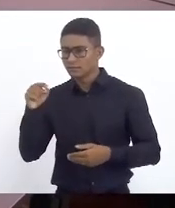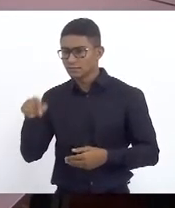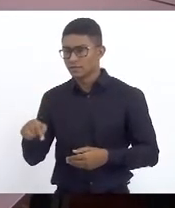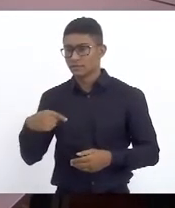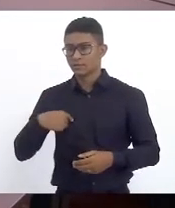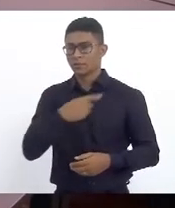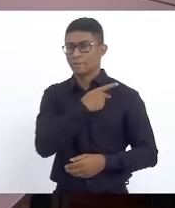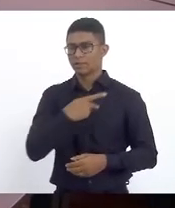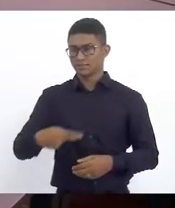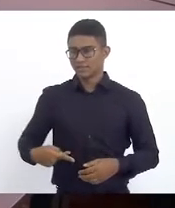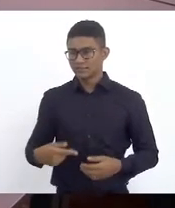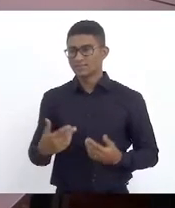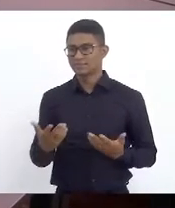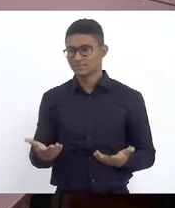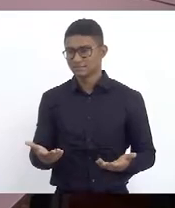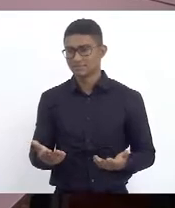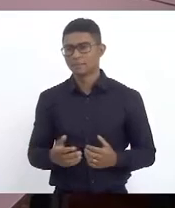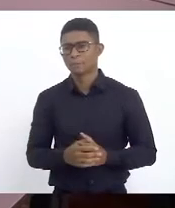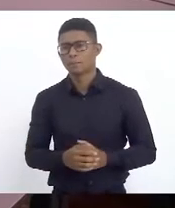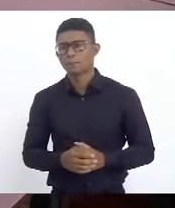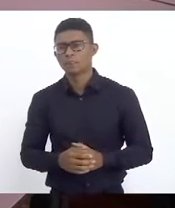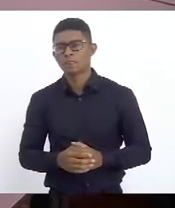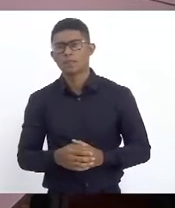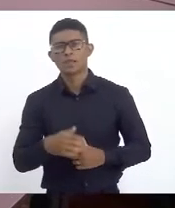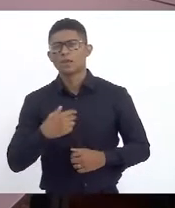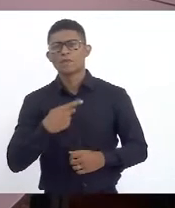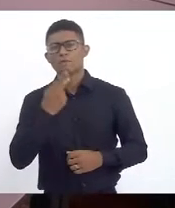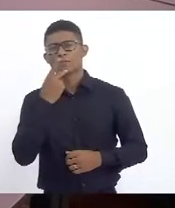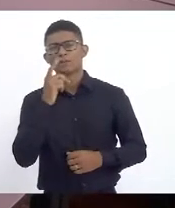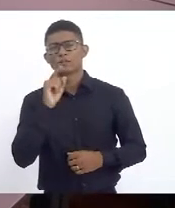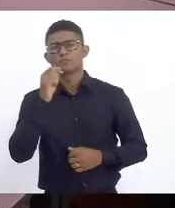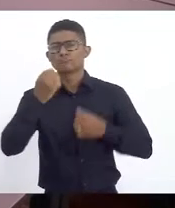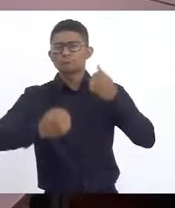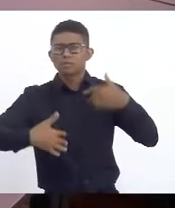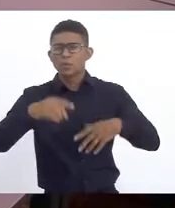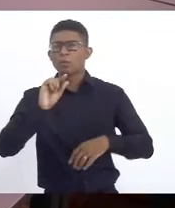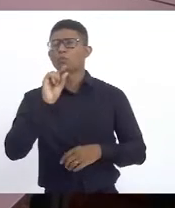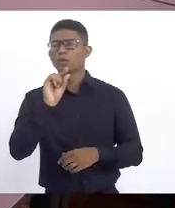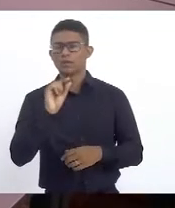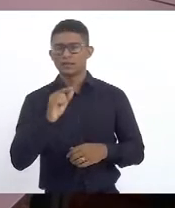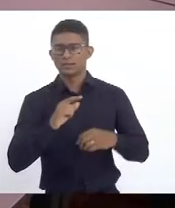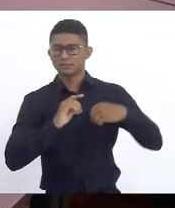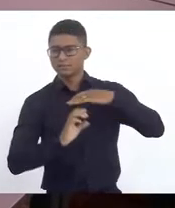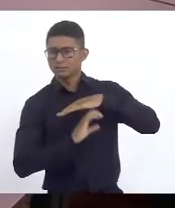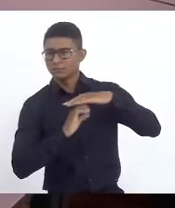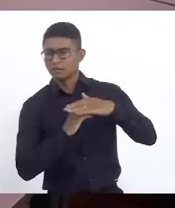presidente Leonardo aqui. Vou falar um pouco sobre os investimentos da SEDAI